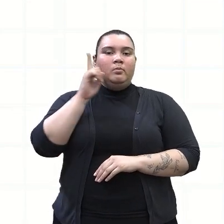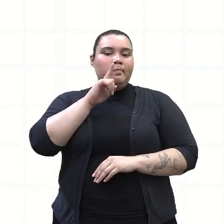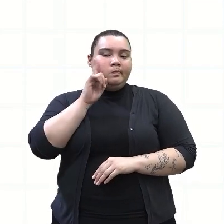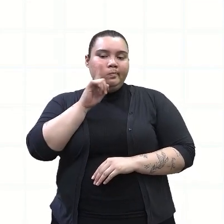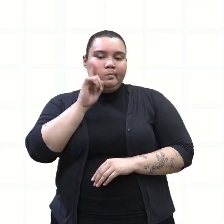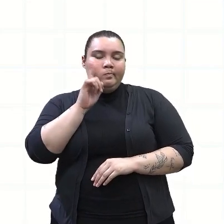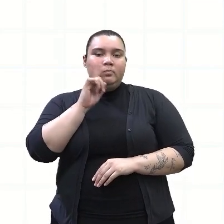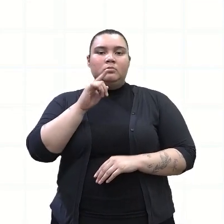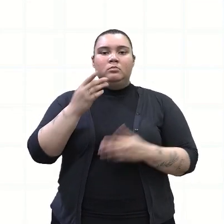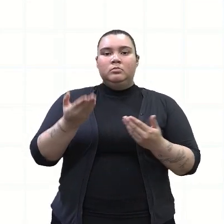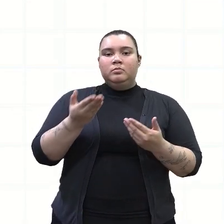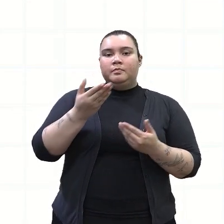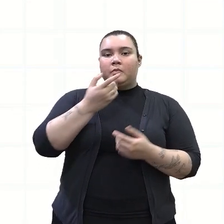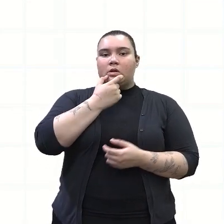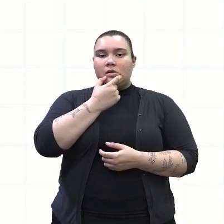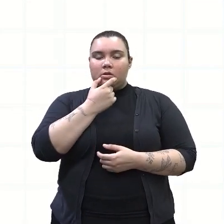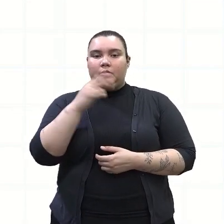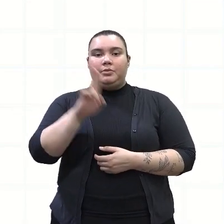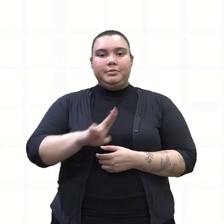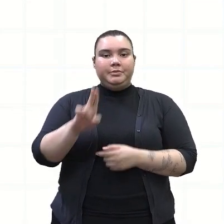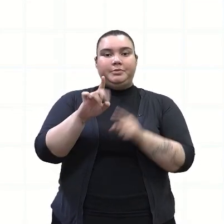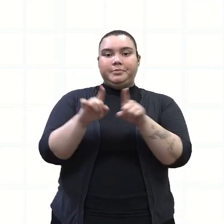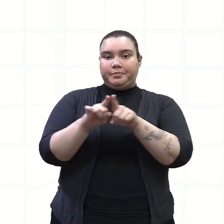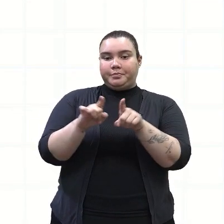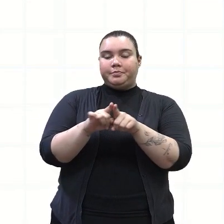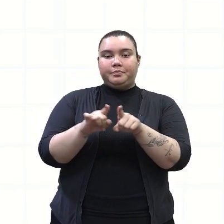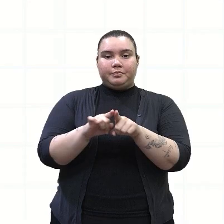Unidos, na Inglaterra também utilizo, certo?